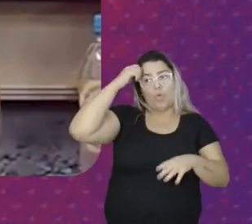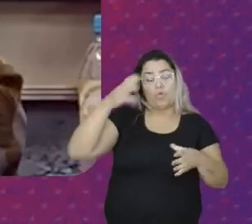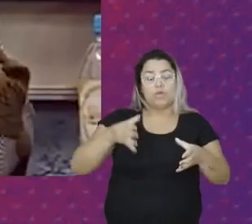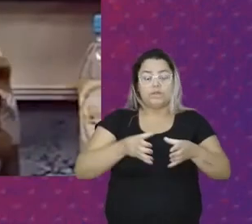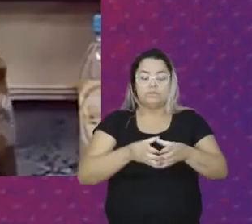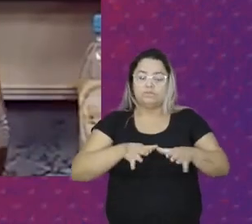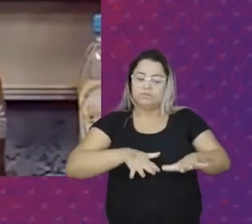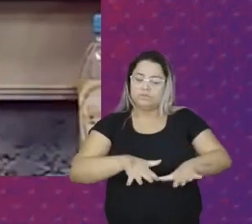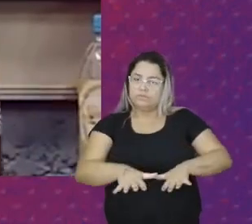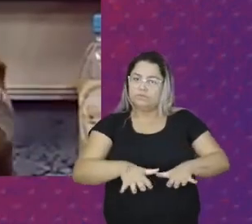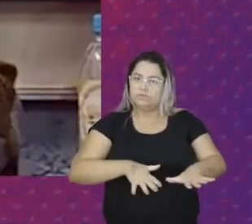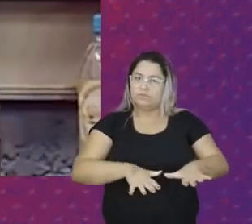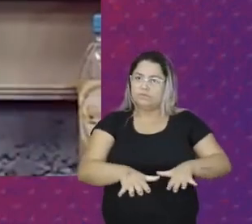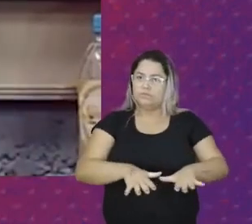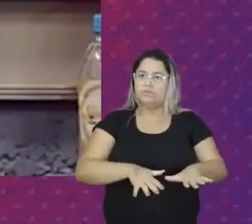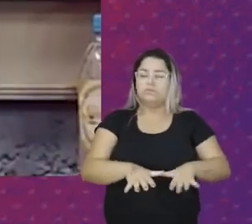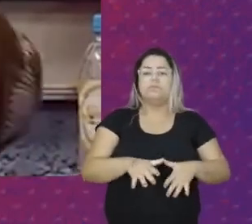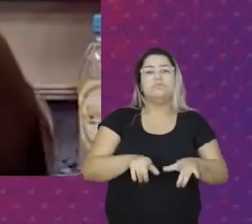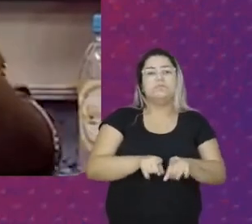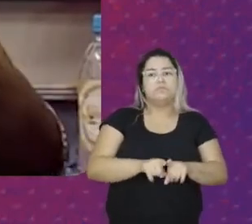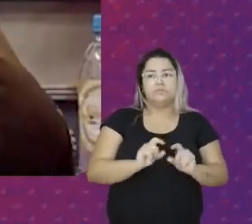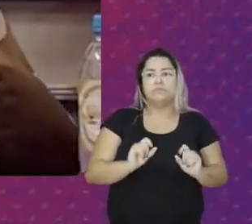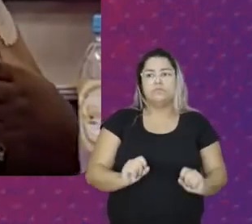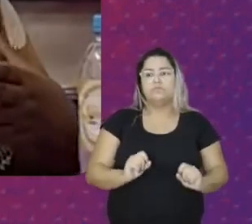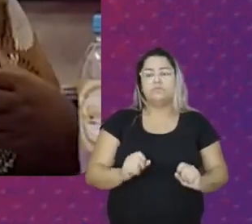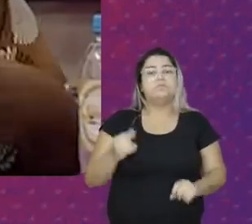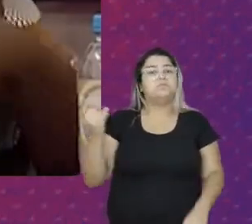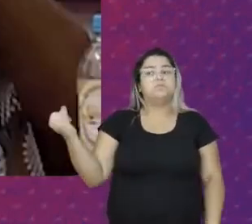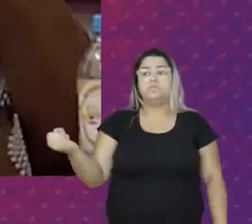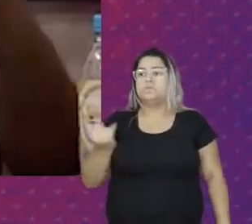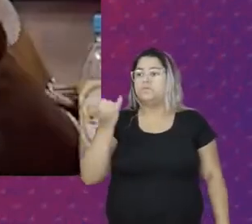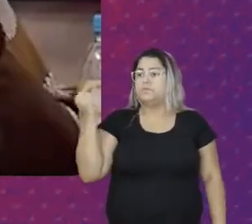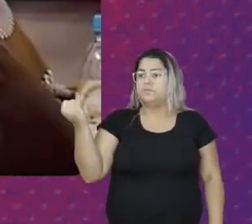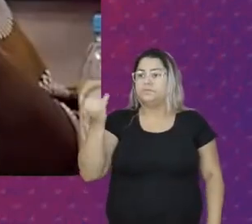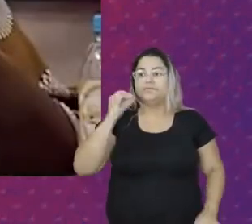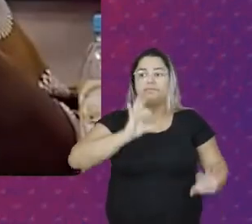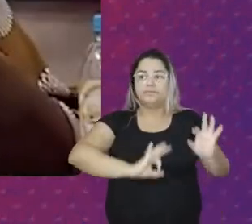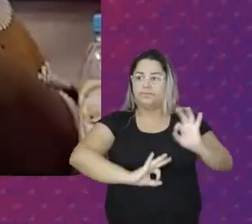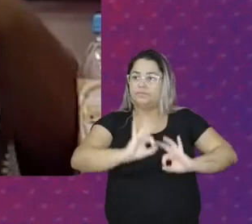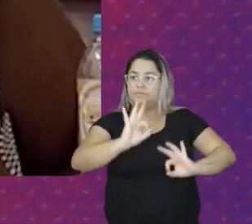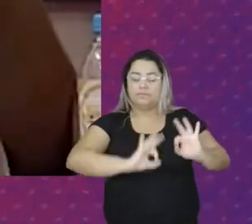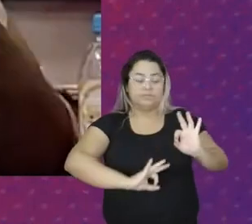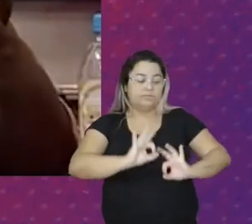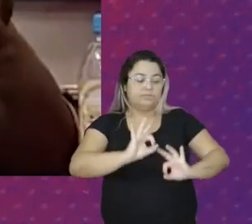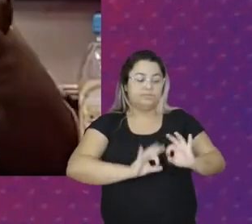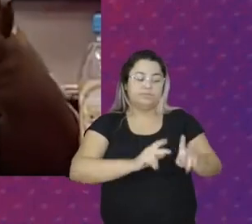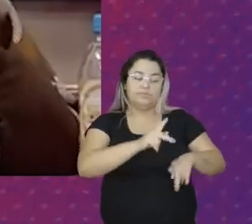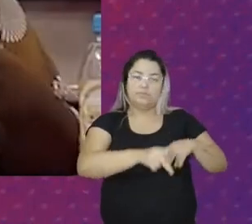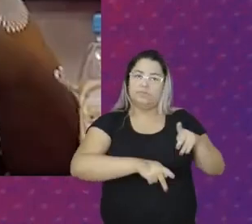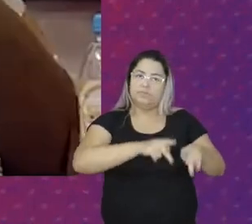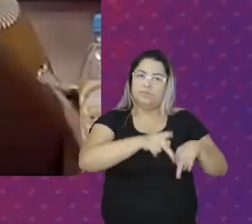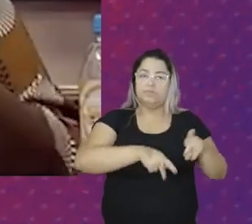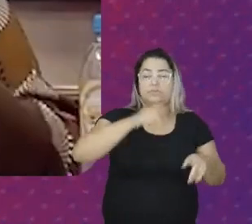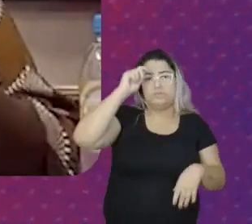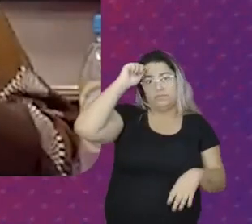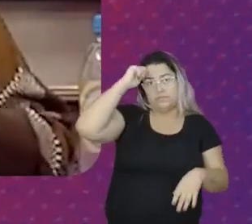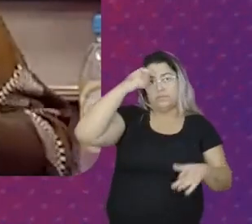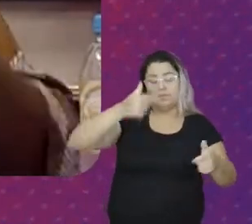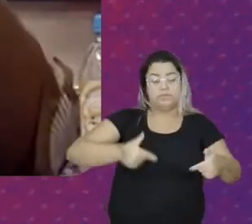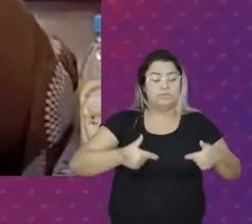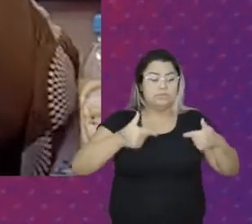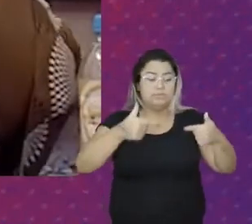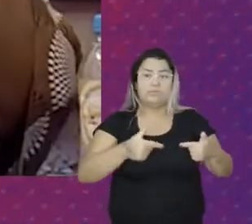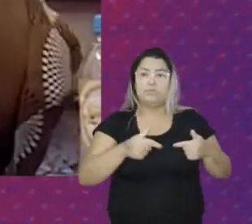né, foi um movimento muito importante que organizou a população negra na